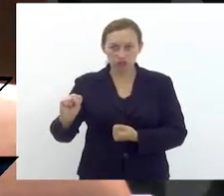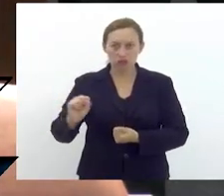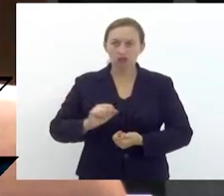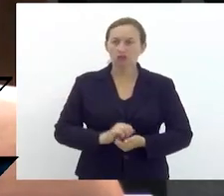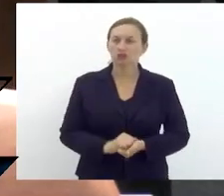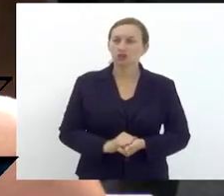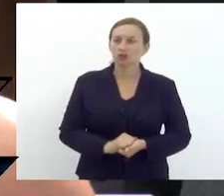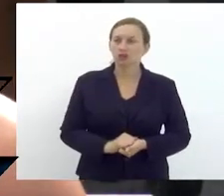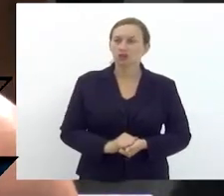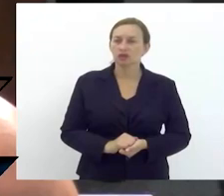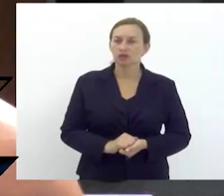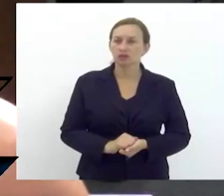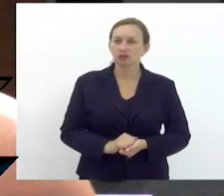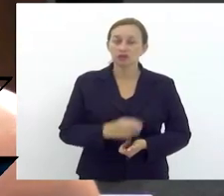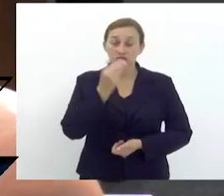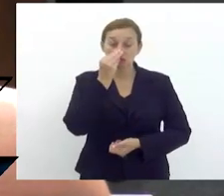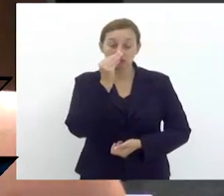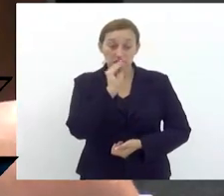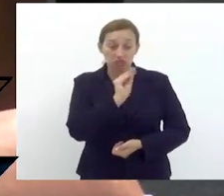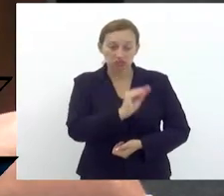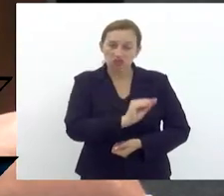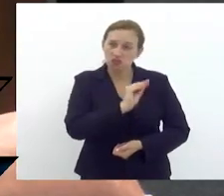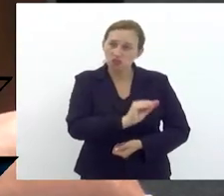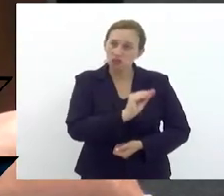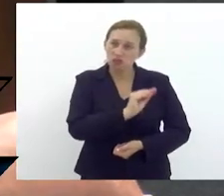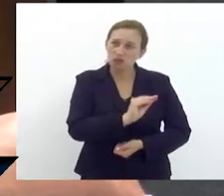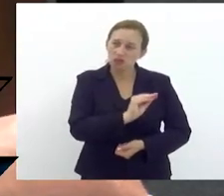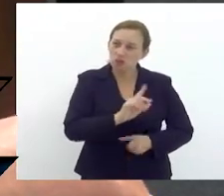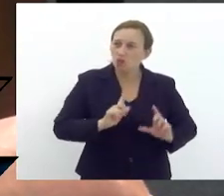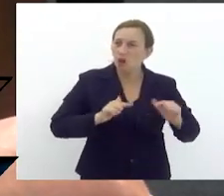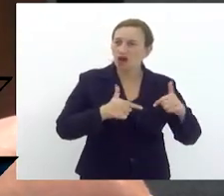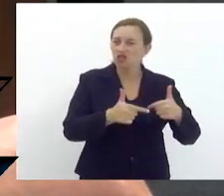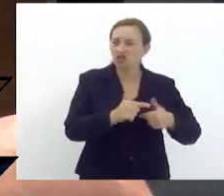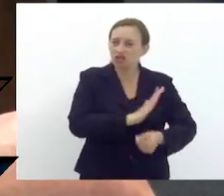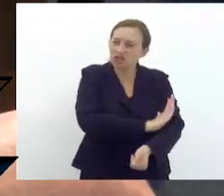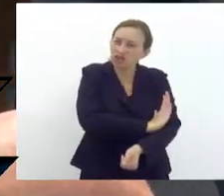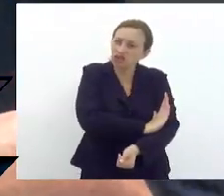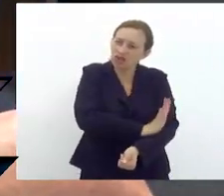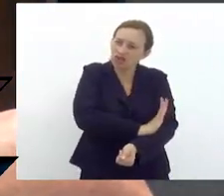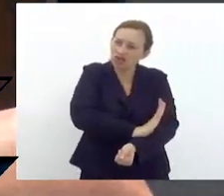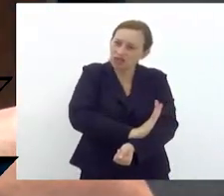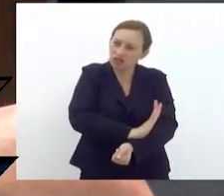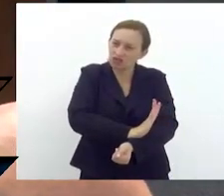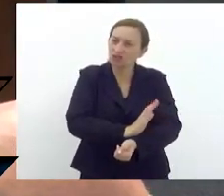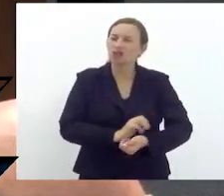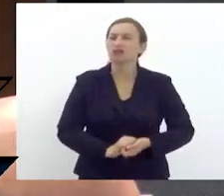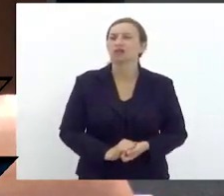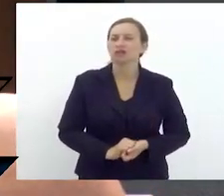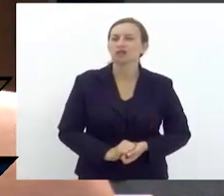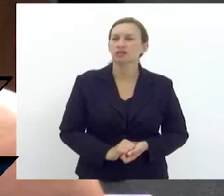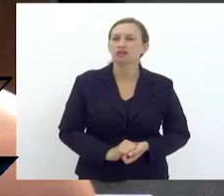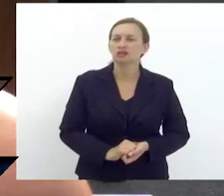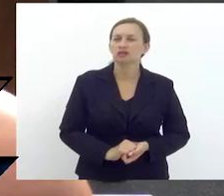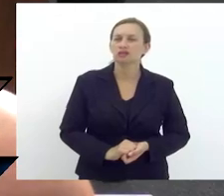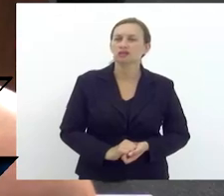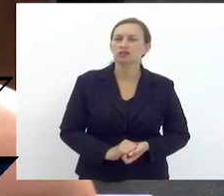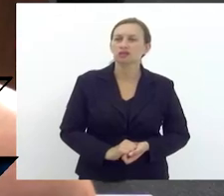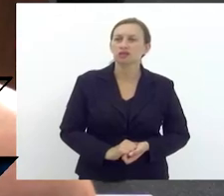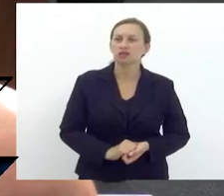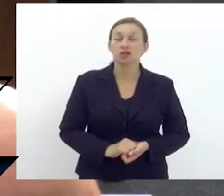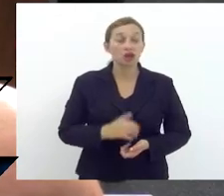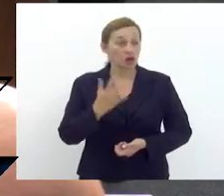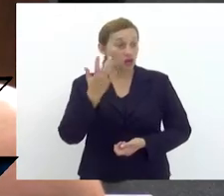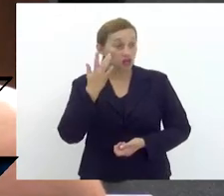negando e repudiando os atos racistas achei profundamente